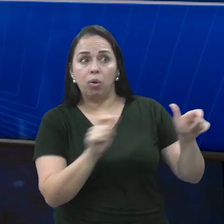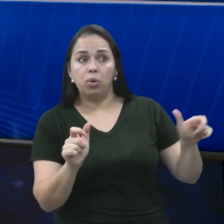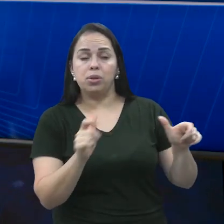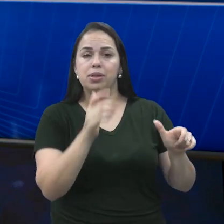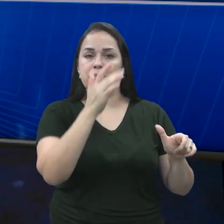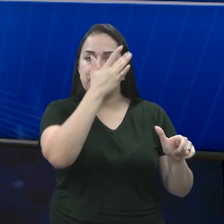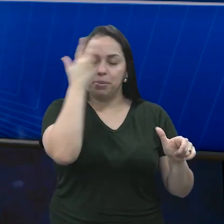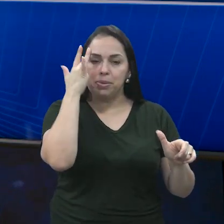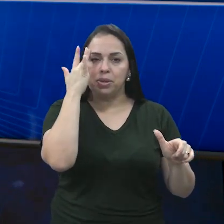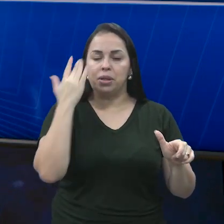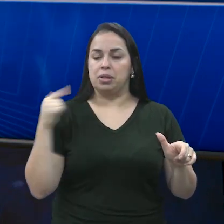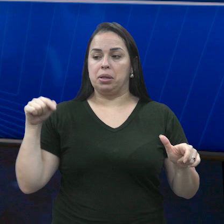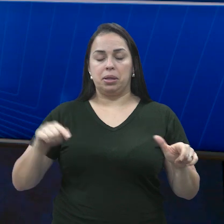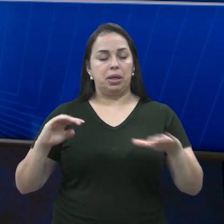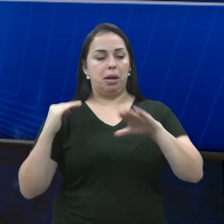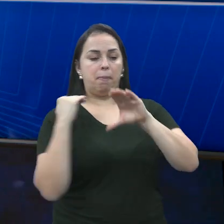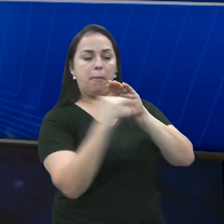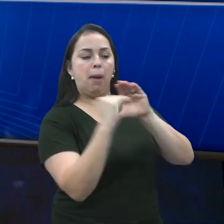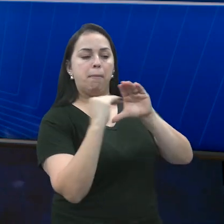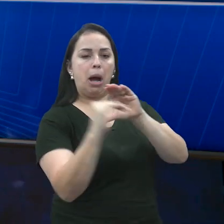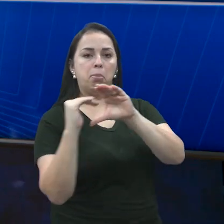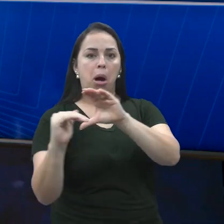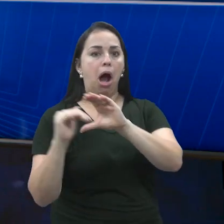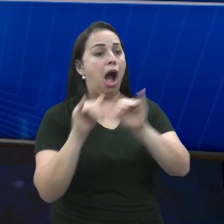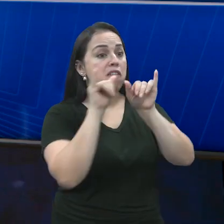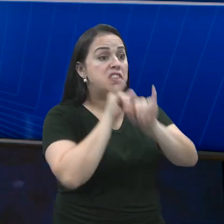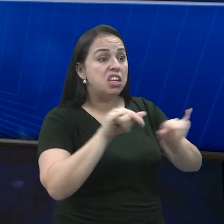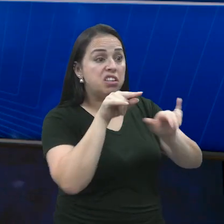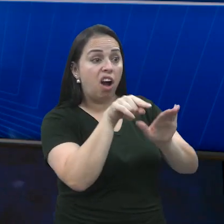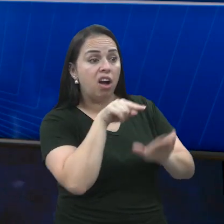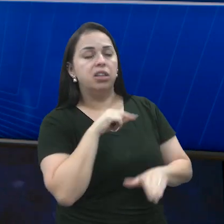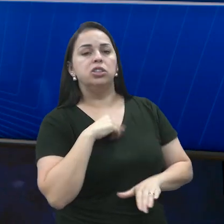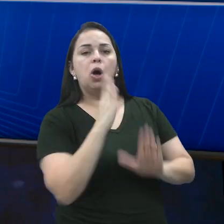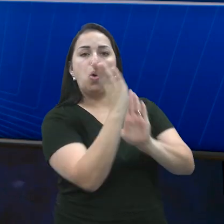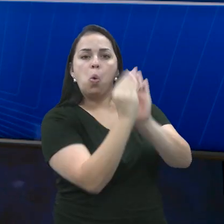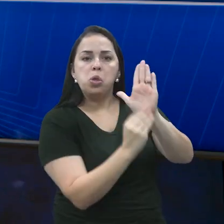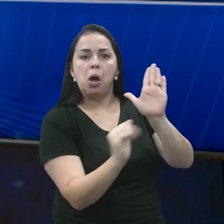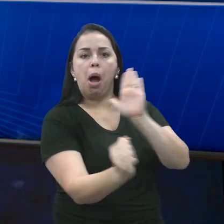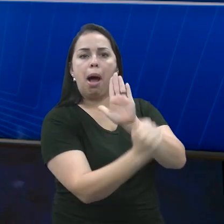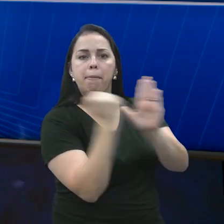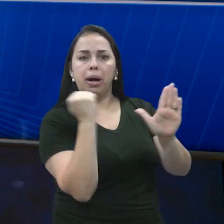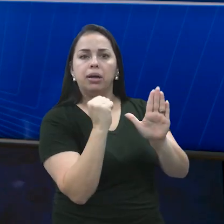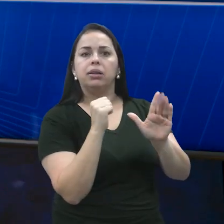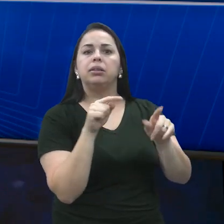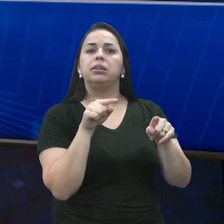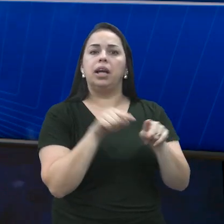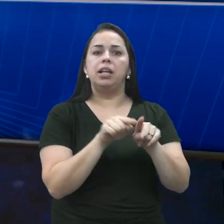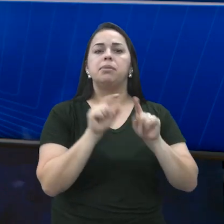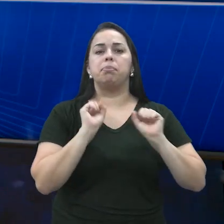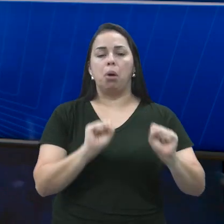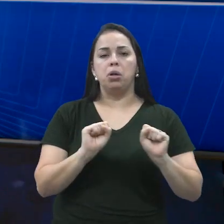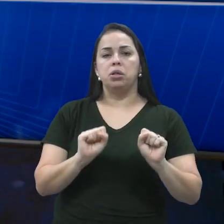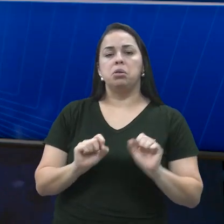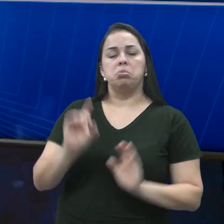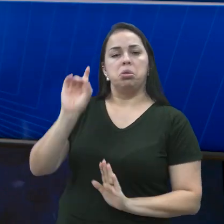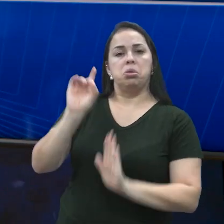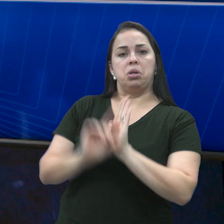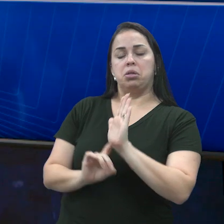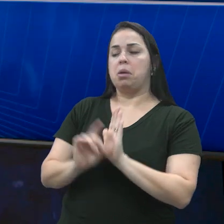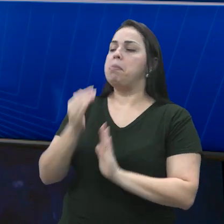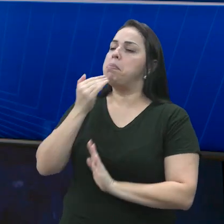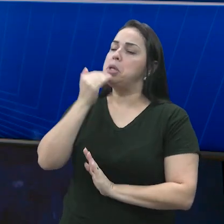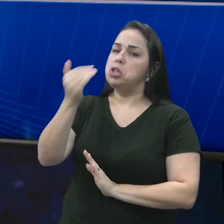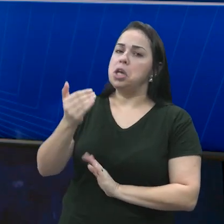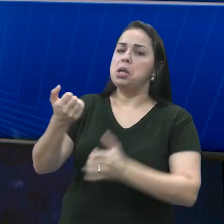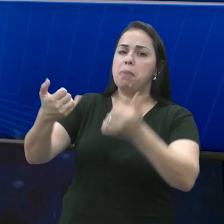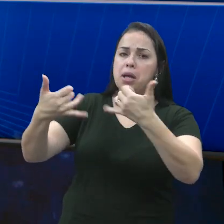recebam notificações de que eventual postagem foi removida e eles podem eventualmente exercer algum direito perante a plataforma de